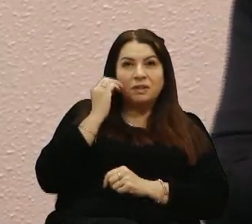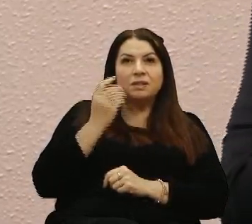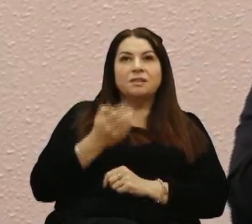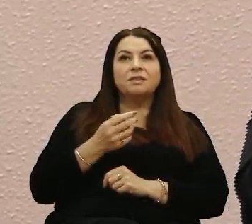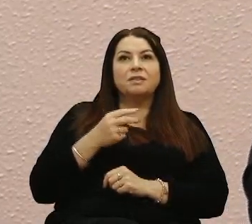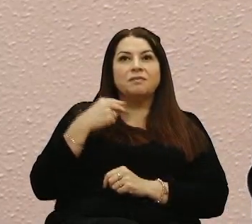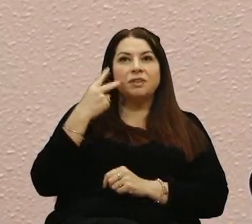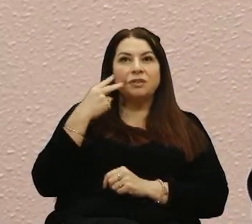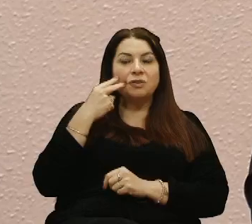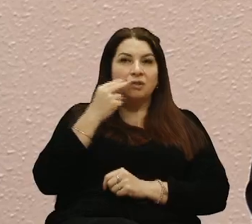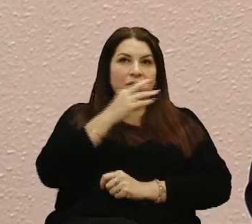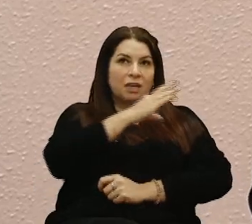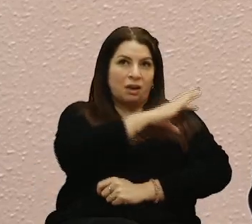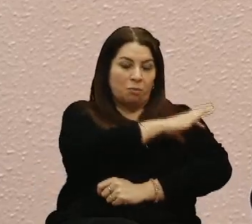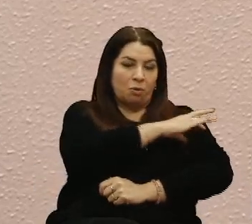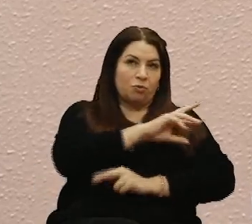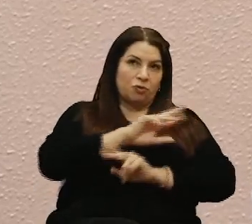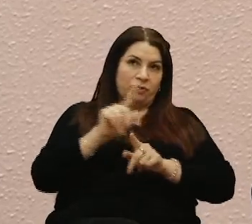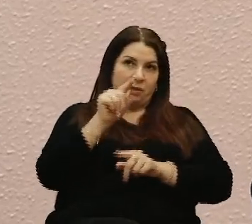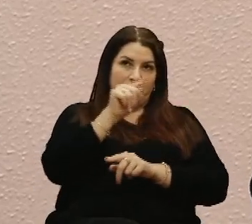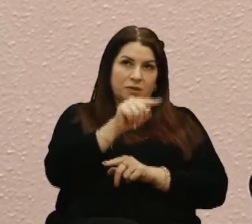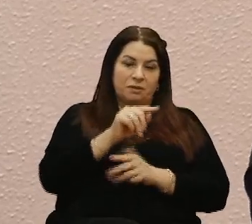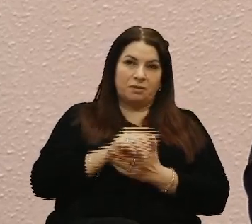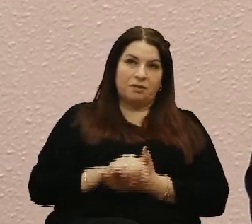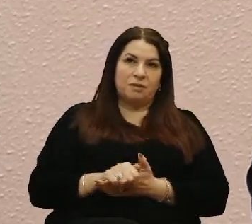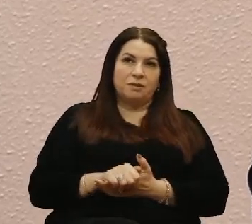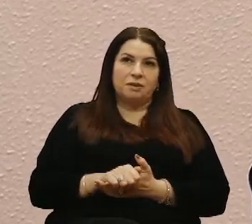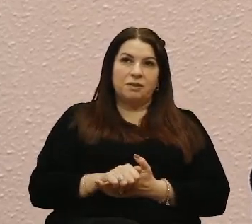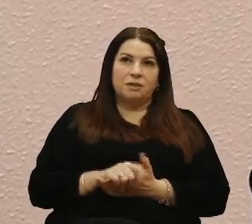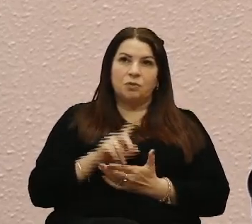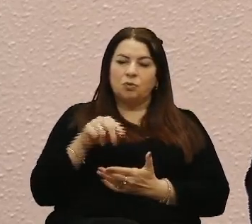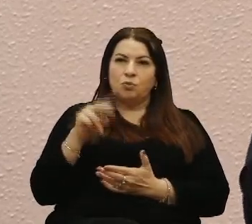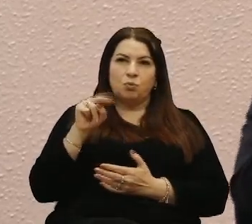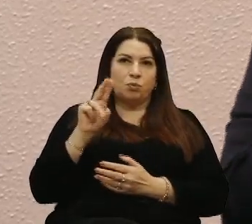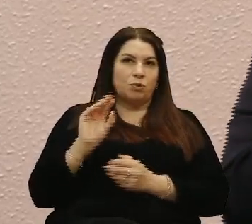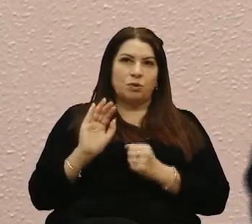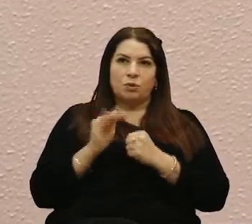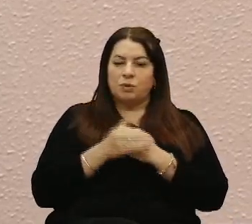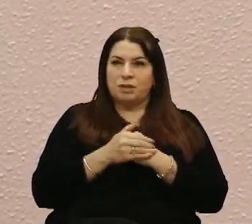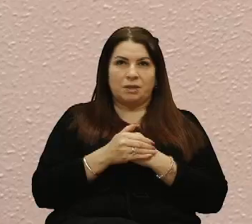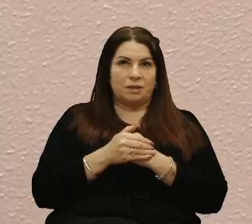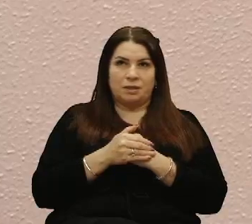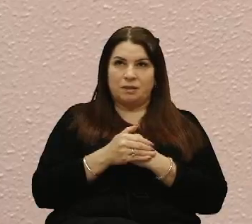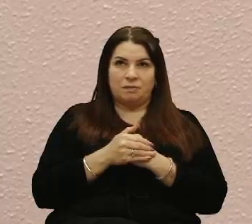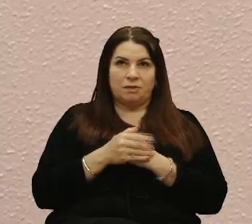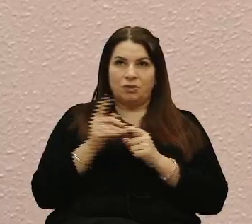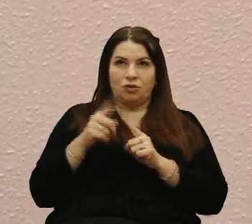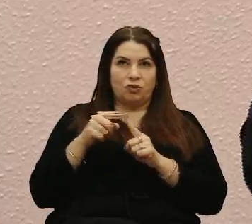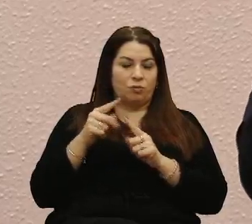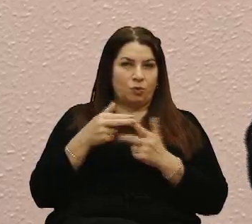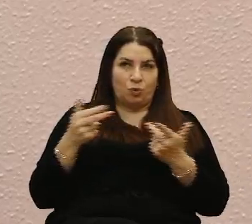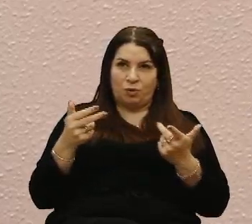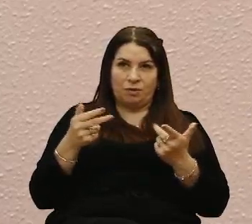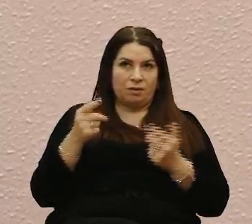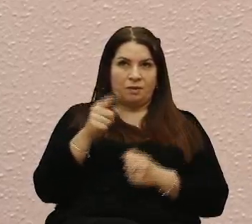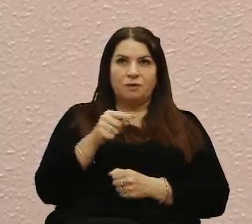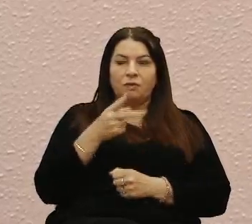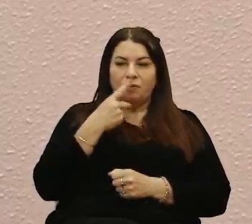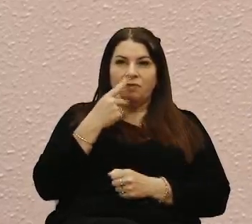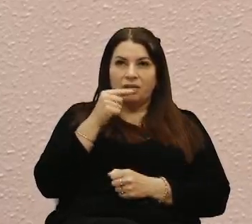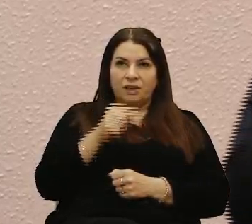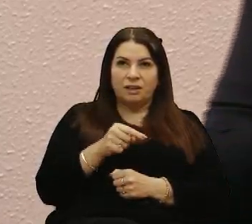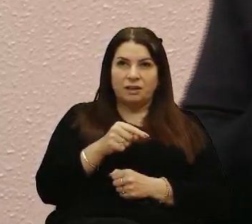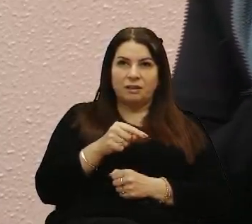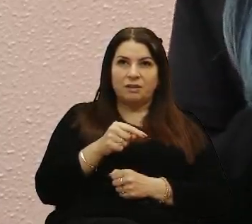Vereador Ramon, diferentemente do senhor, vereador Ramon, nós nunca escondemos esse tipo de coisa. O senhor, quando falam aqui